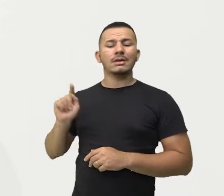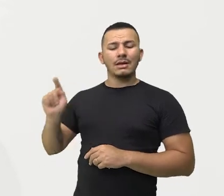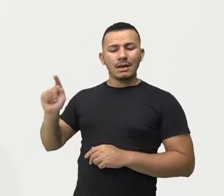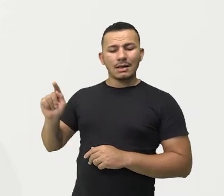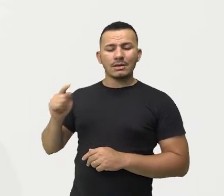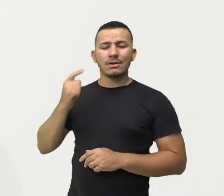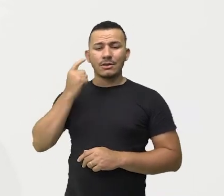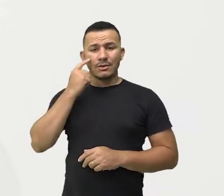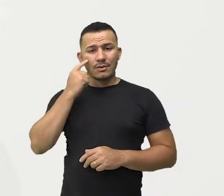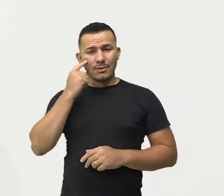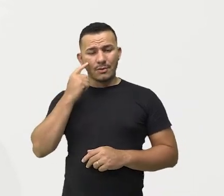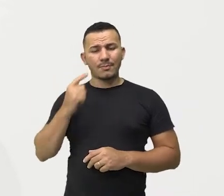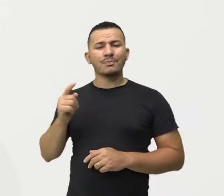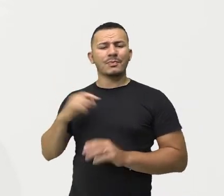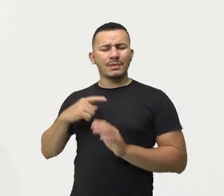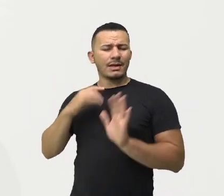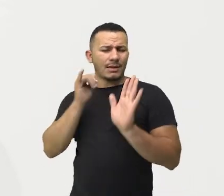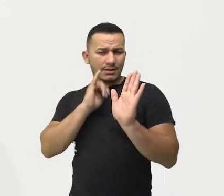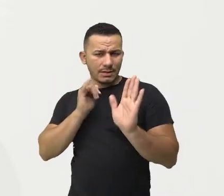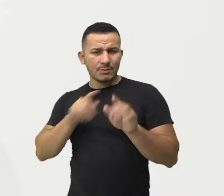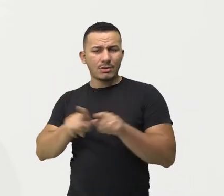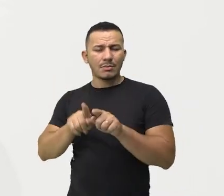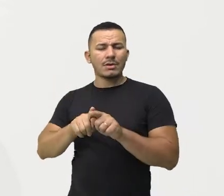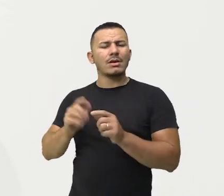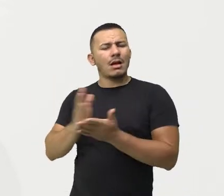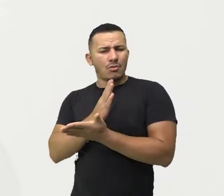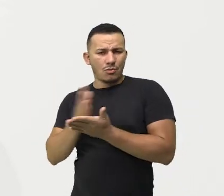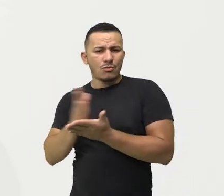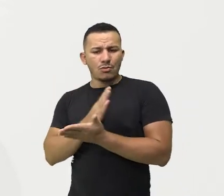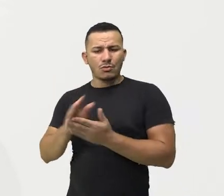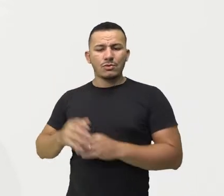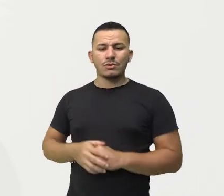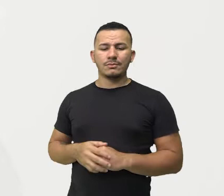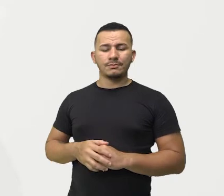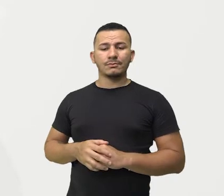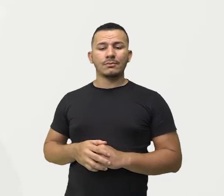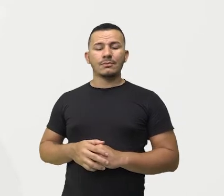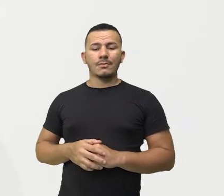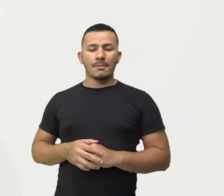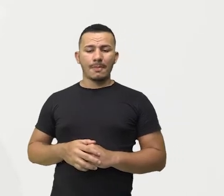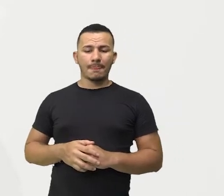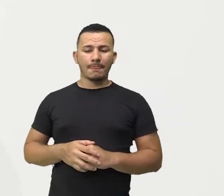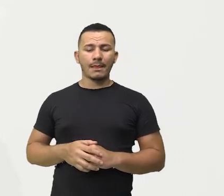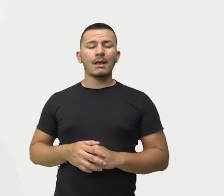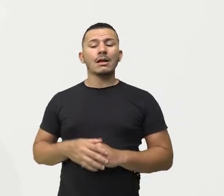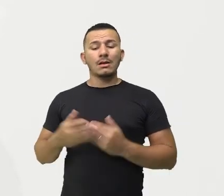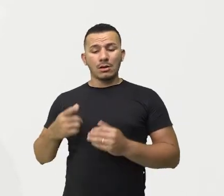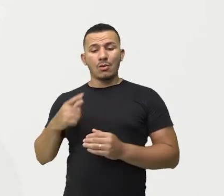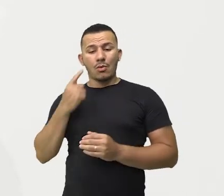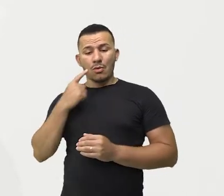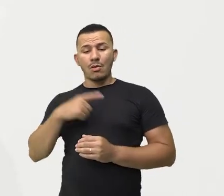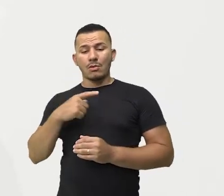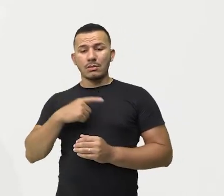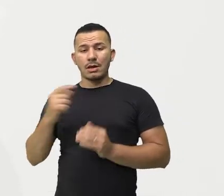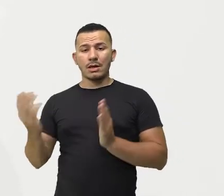exemplo que eu estou botando aqui só alguns, né? Vou dobrar aqui no meio, quando eu dobro no meio eu tenho o que nós chamamos de